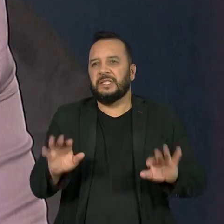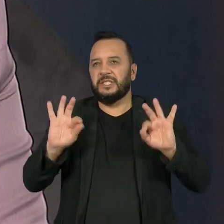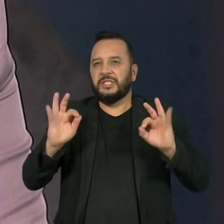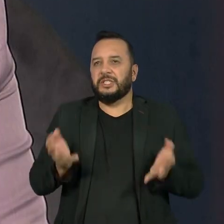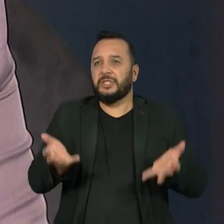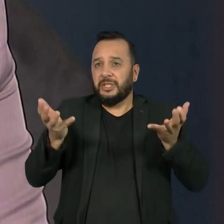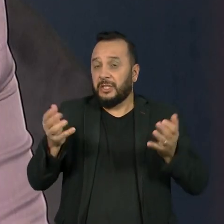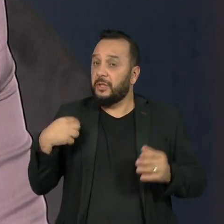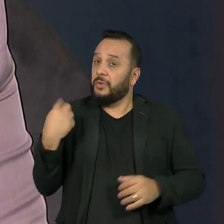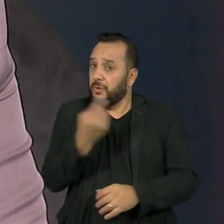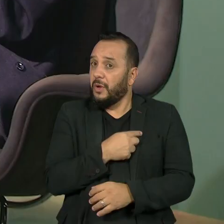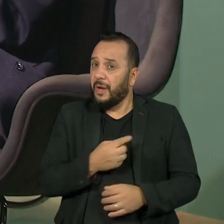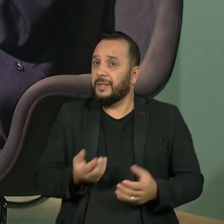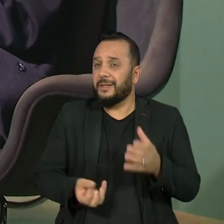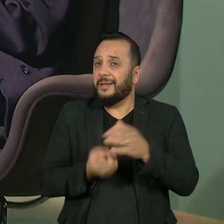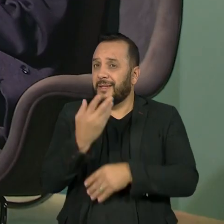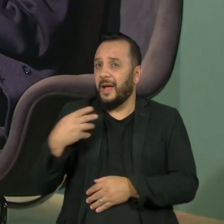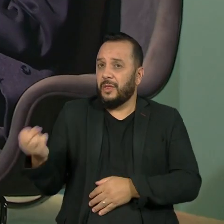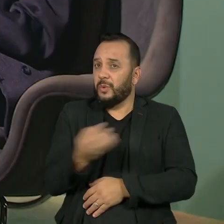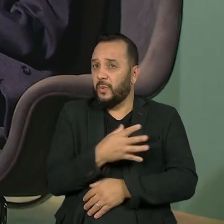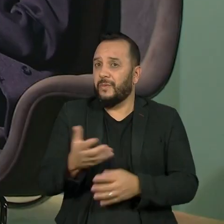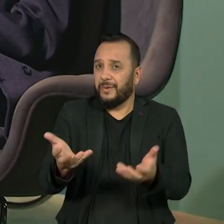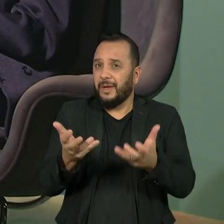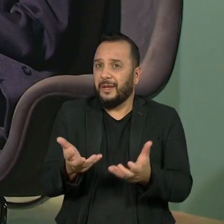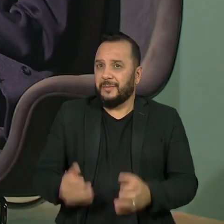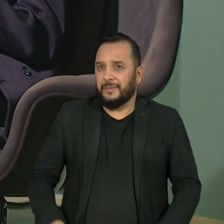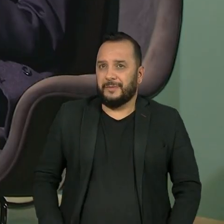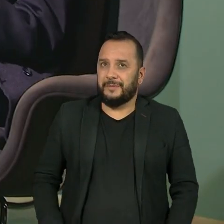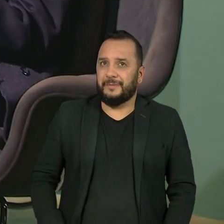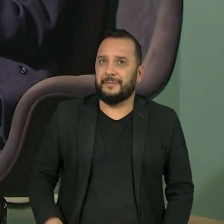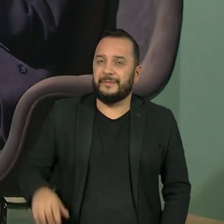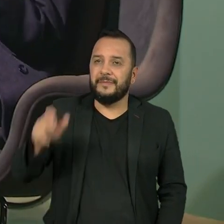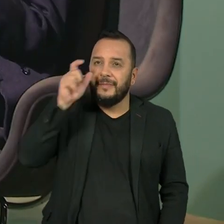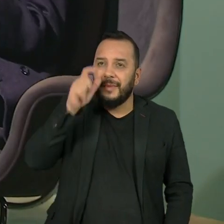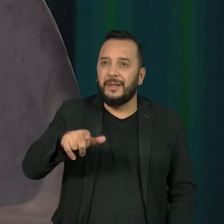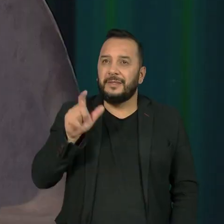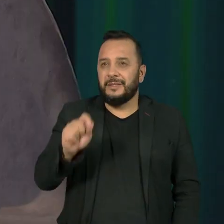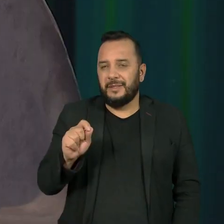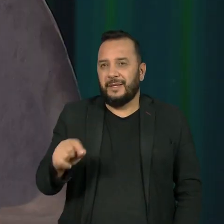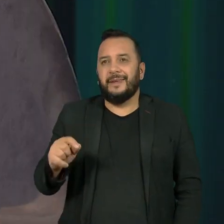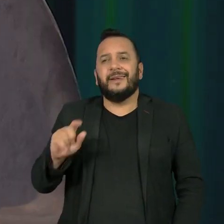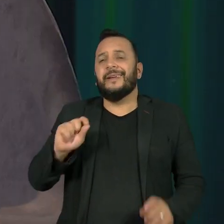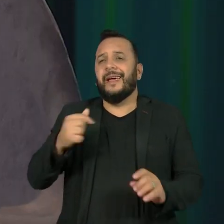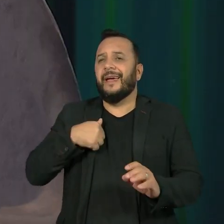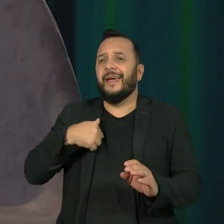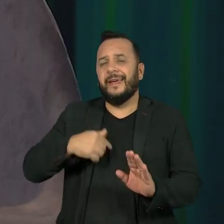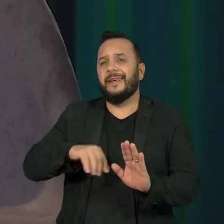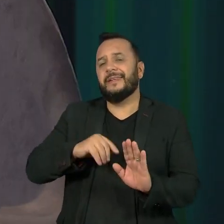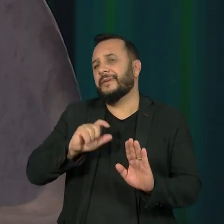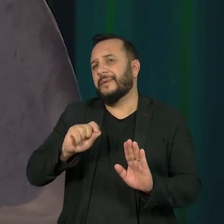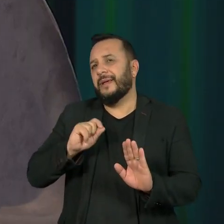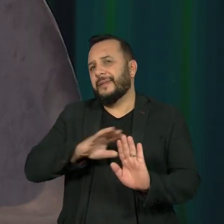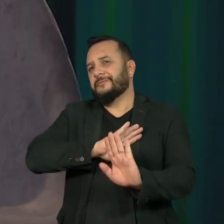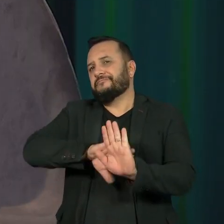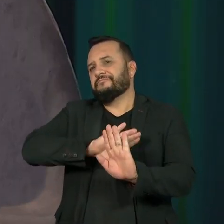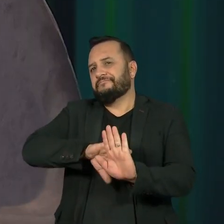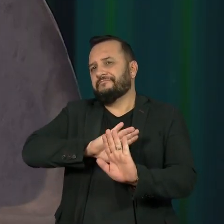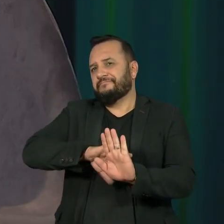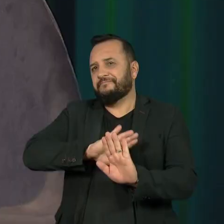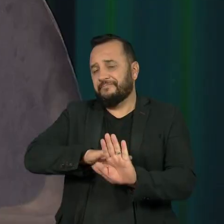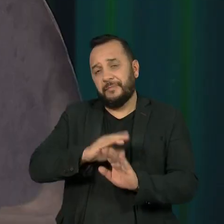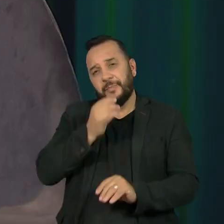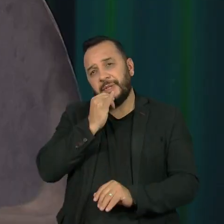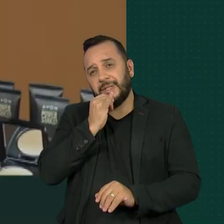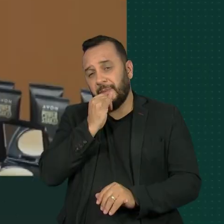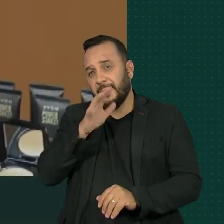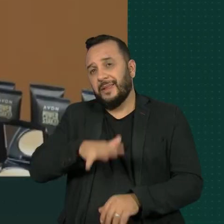contar nossas narrativas. E sabe uma coisa que eu acho interessante também? Olhar quem está por trás de tudo isso, né? Eu tenho alguns exemplos na